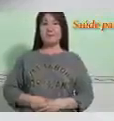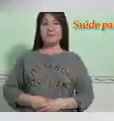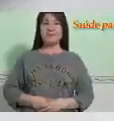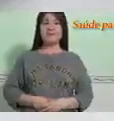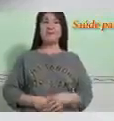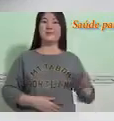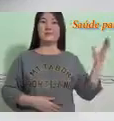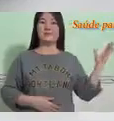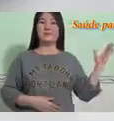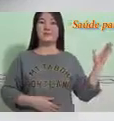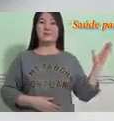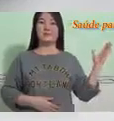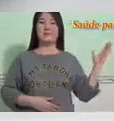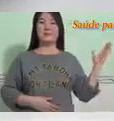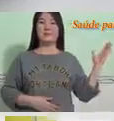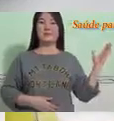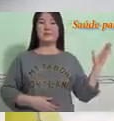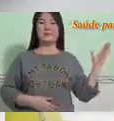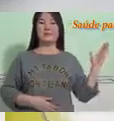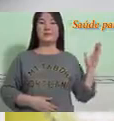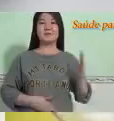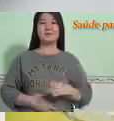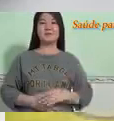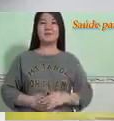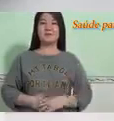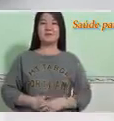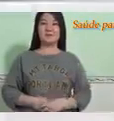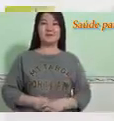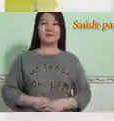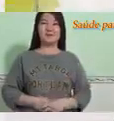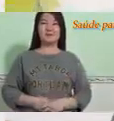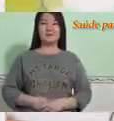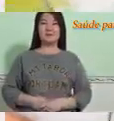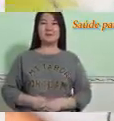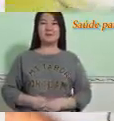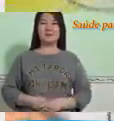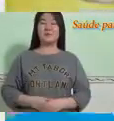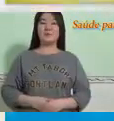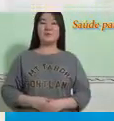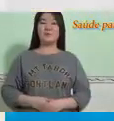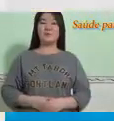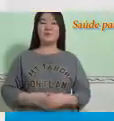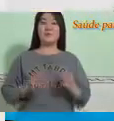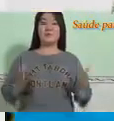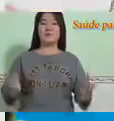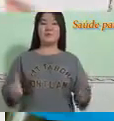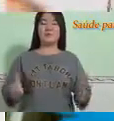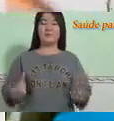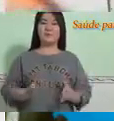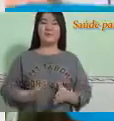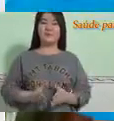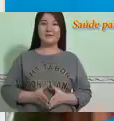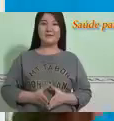A característica principal desta síndrome, que atinge indivíduos cegos ou com alguma limitação visual, é que nunca